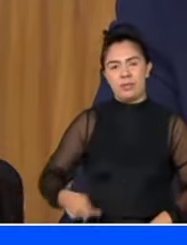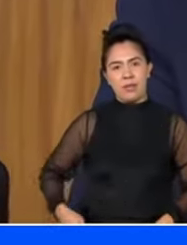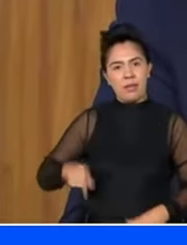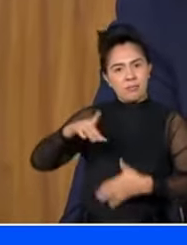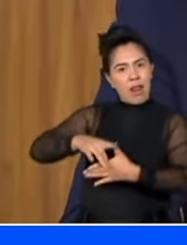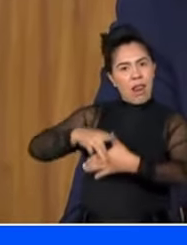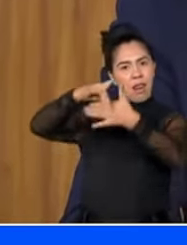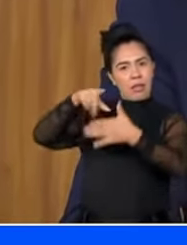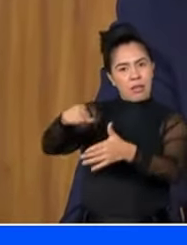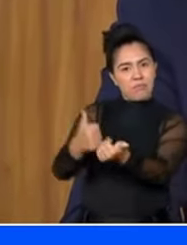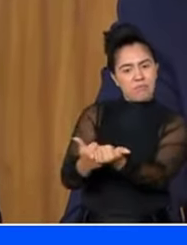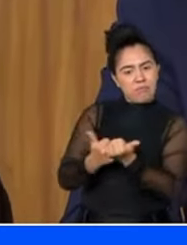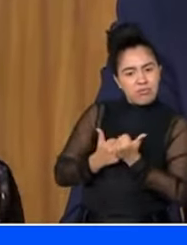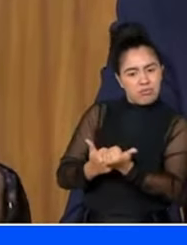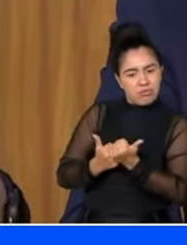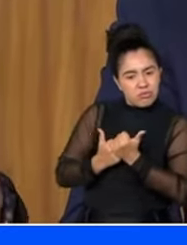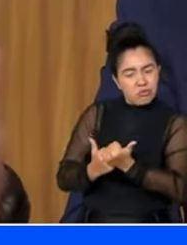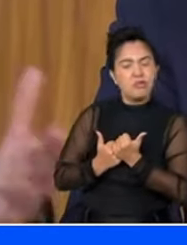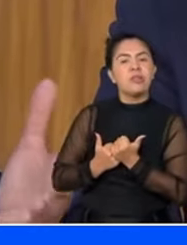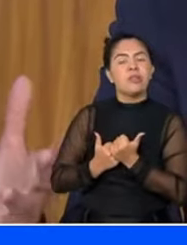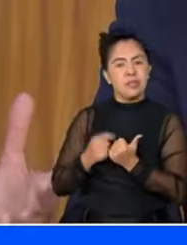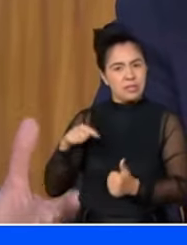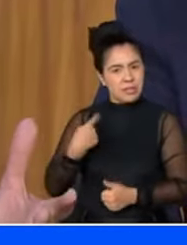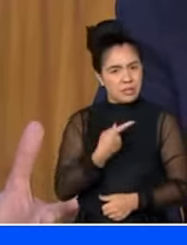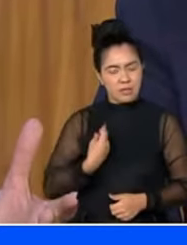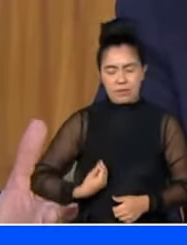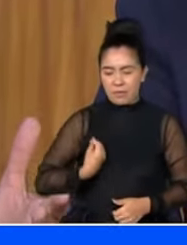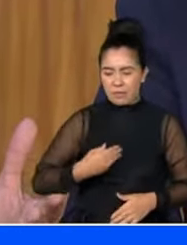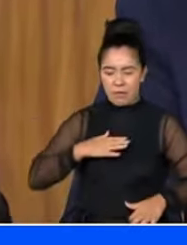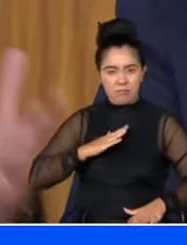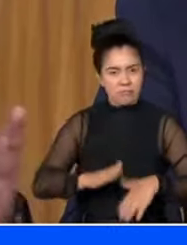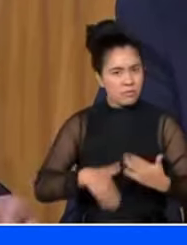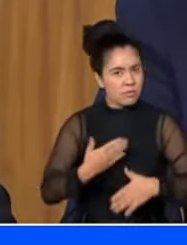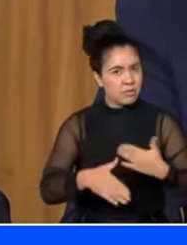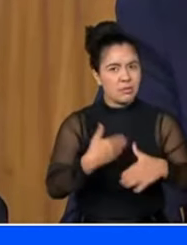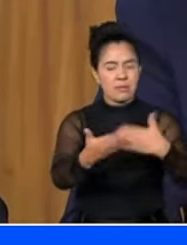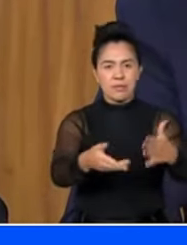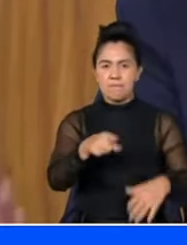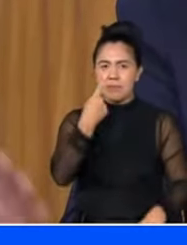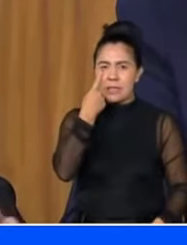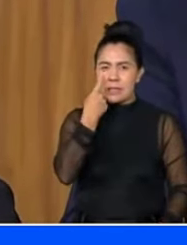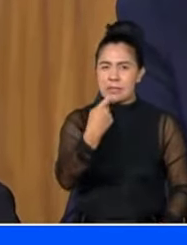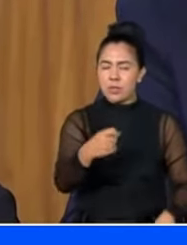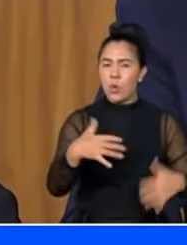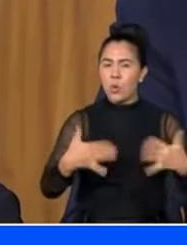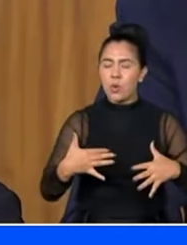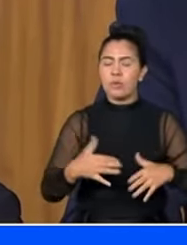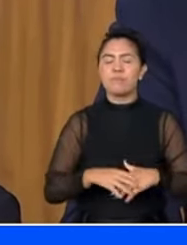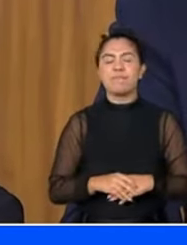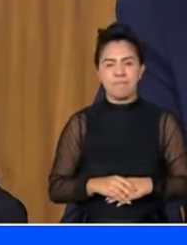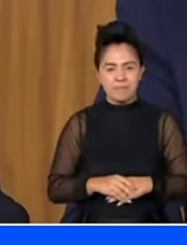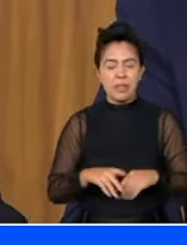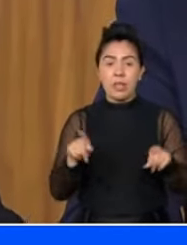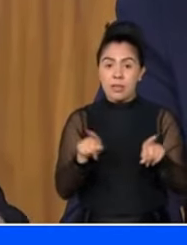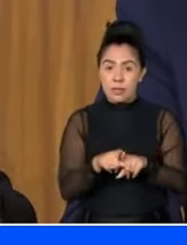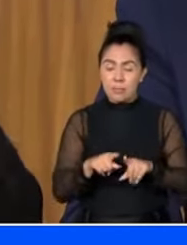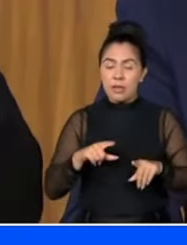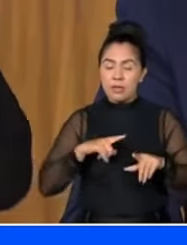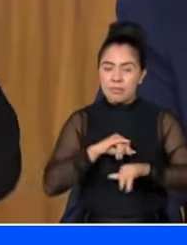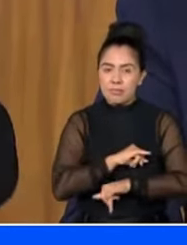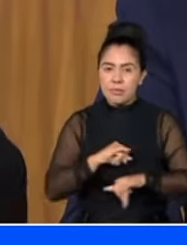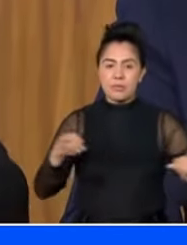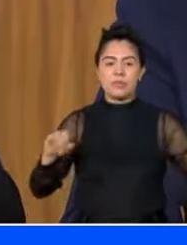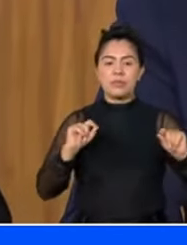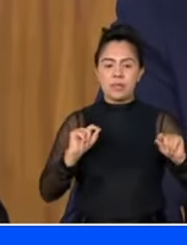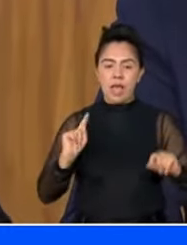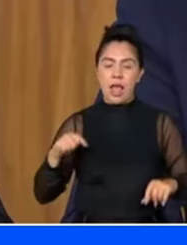está nos ajudando a viver esse ambiente muito interessante no mundo. E vou encerrar dizendo que nós estamos entrando